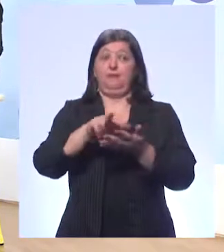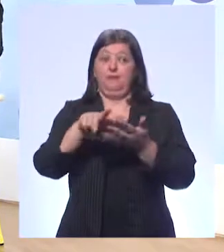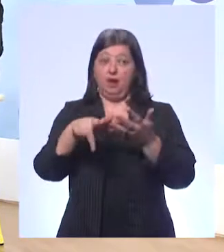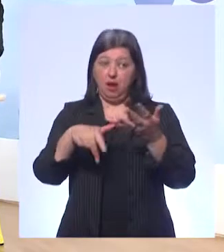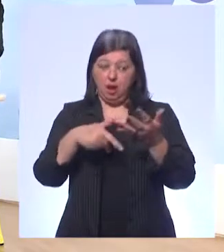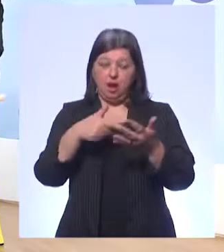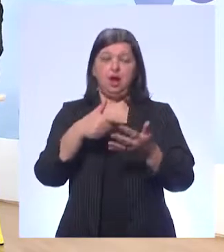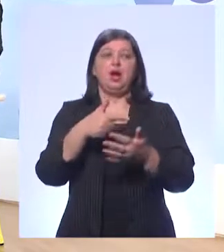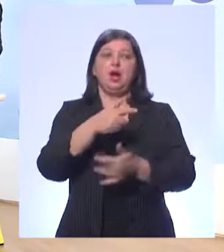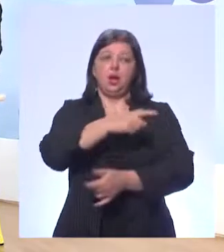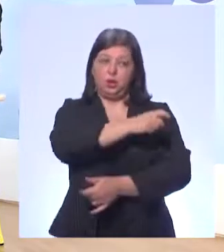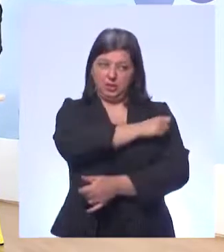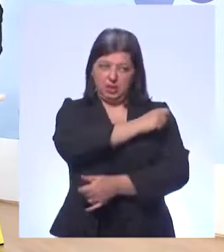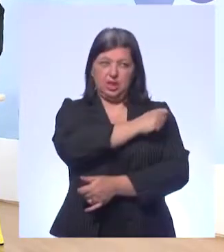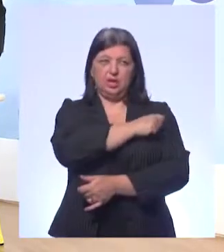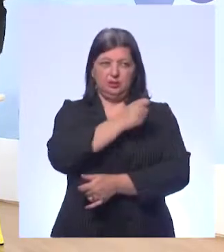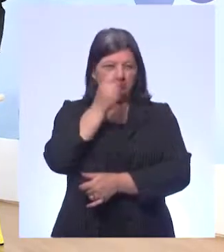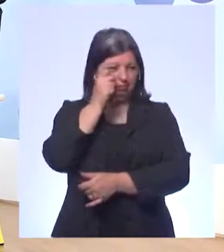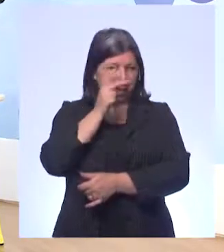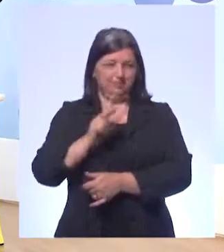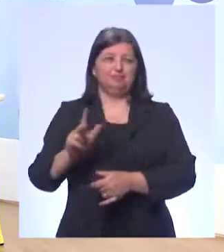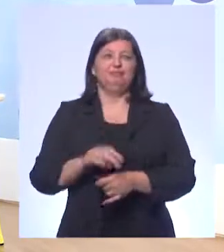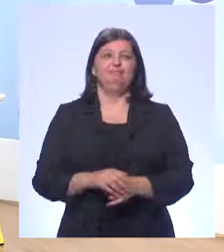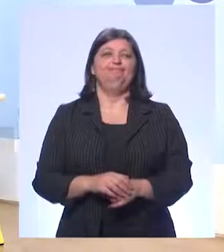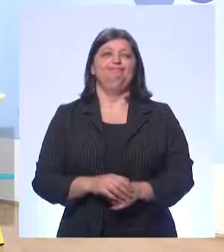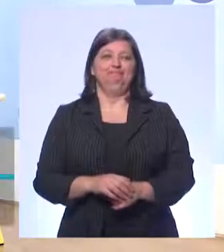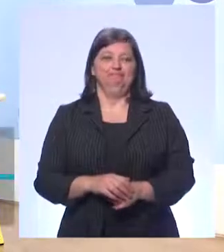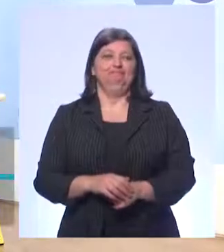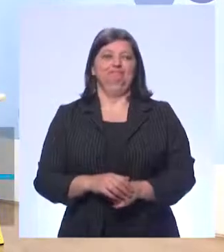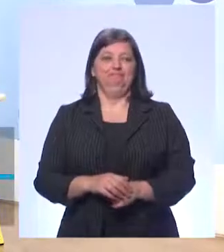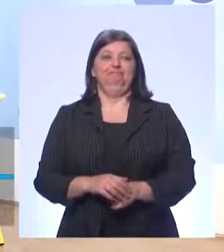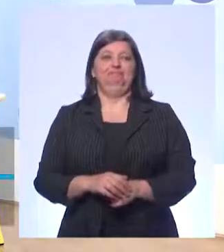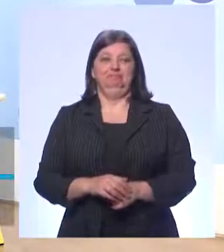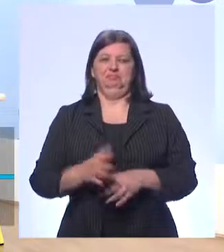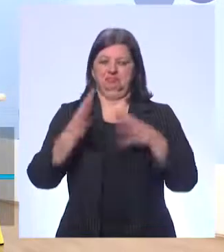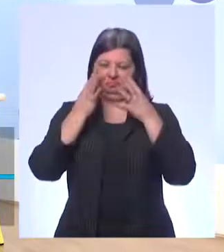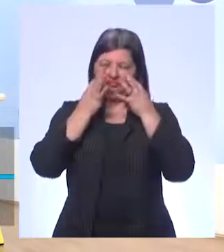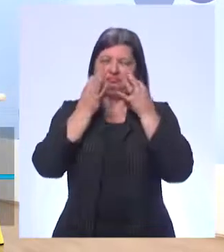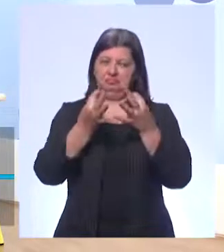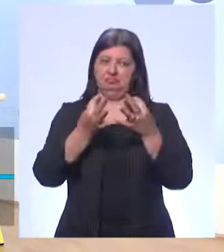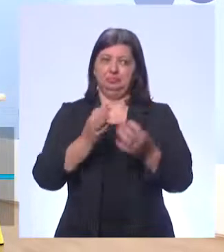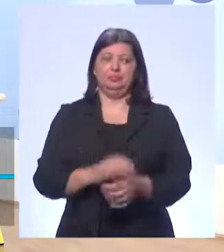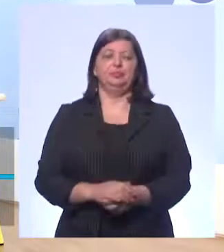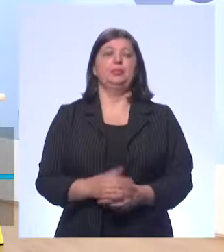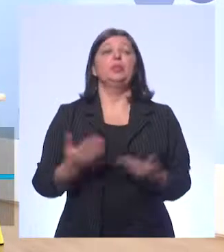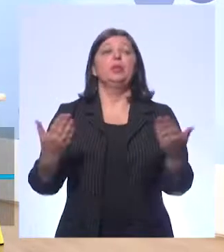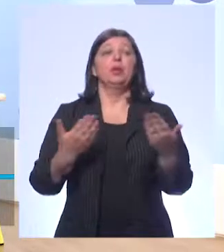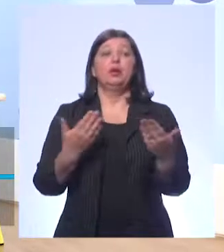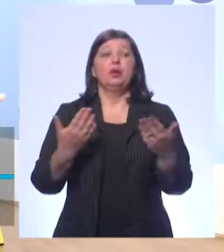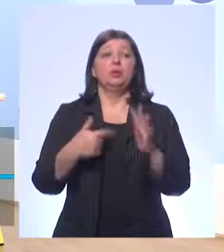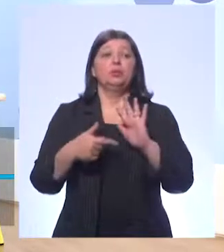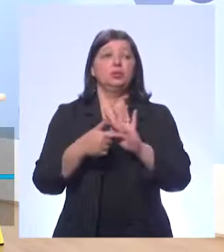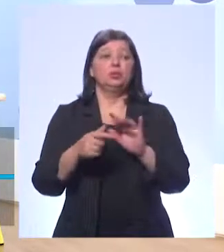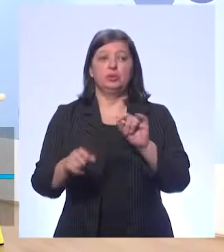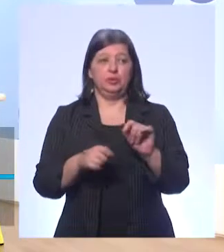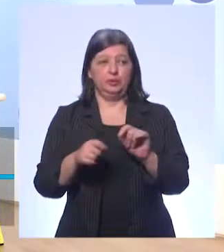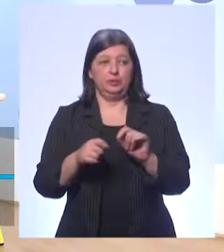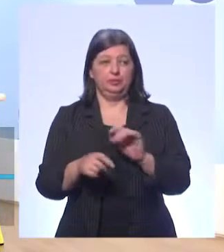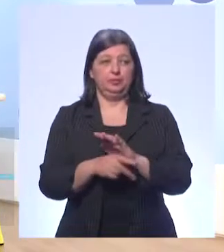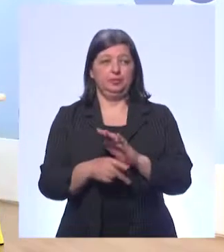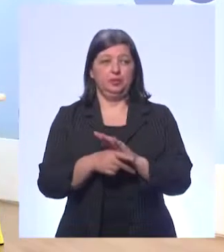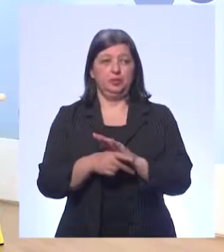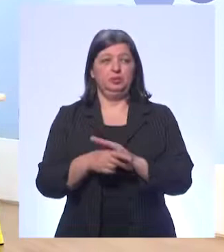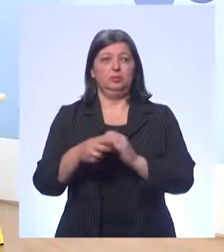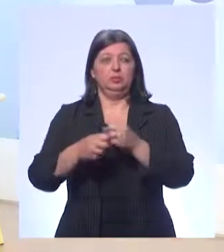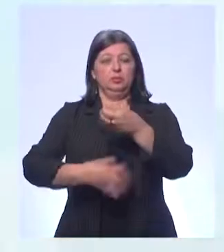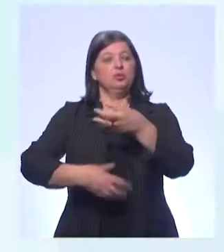aula com a gente, né? Esses alunos são demais, São, né? Eles primeirão, são tá. super atentos. Então, agora vem para vocês mais uma interação no